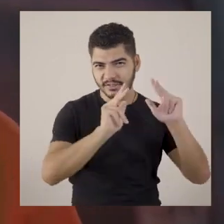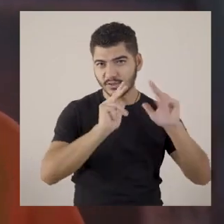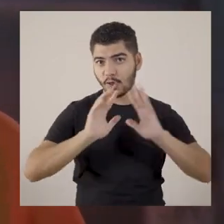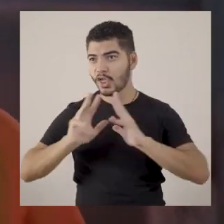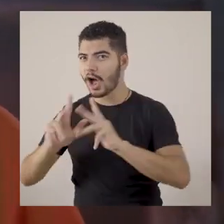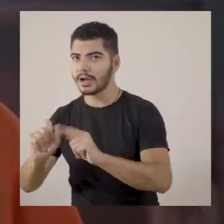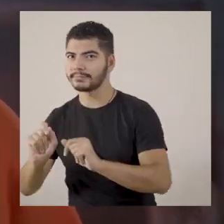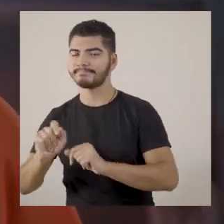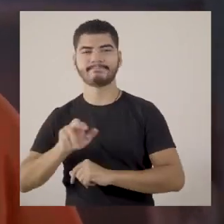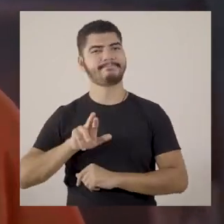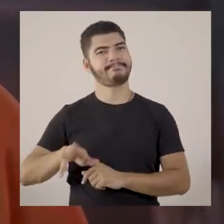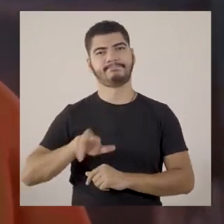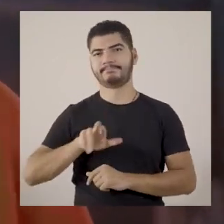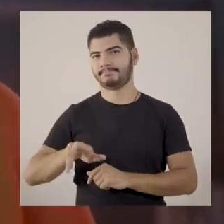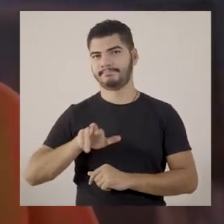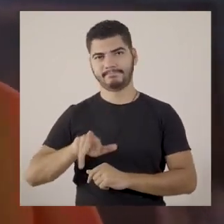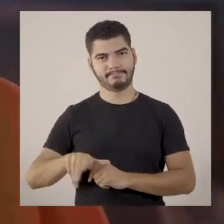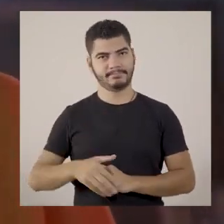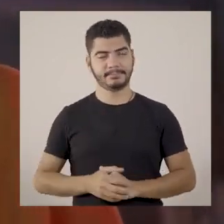para todos.